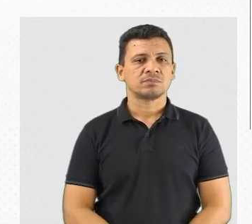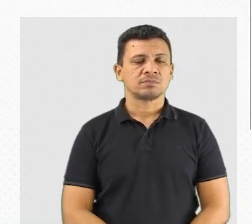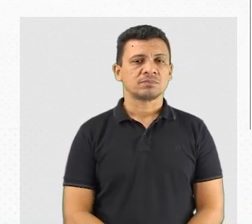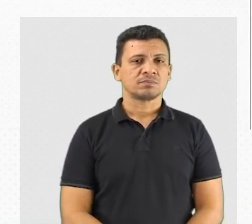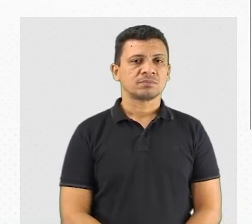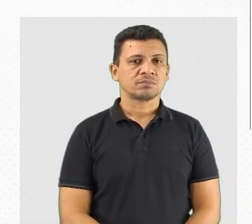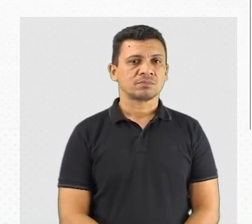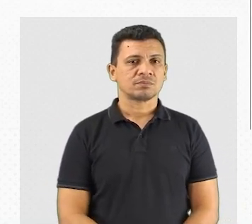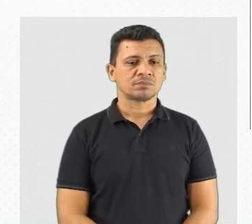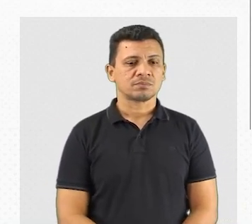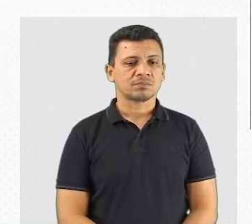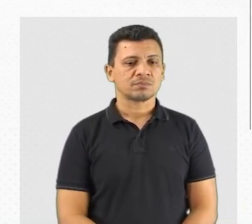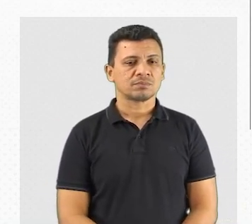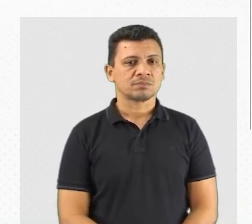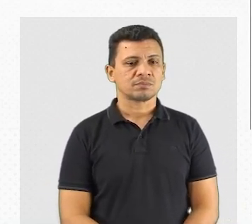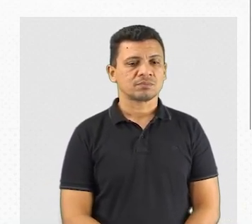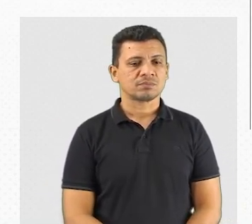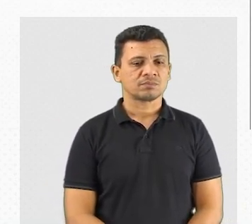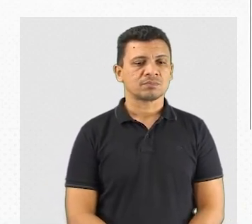Recipiente